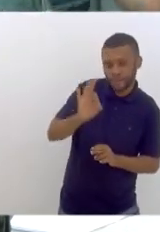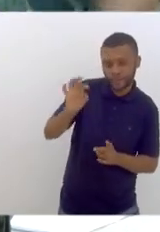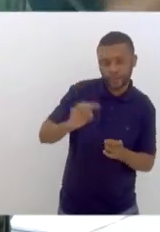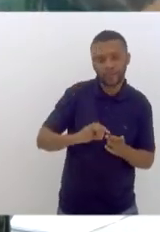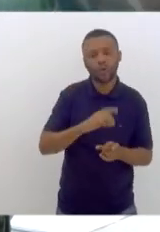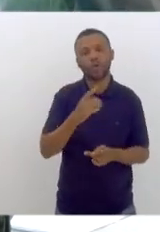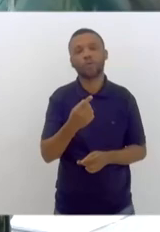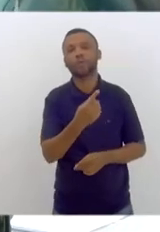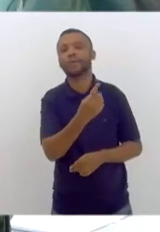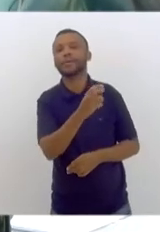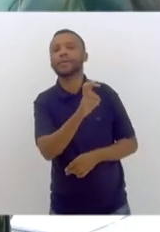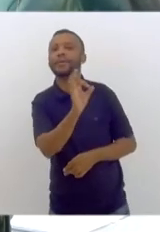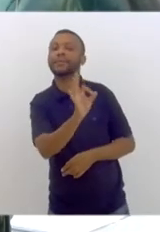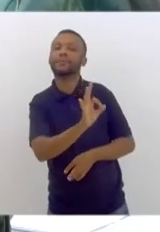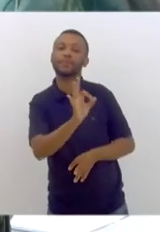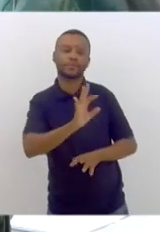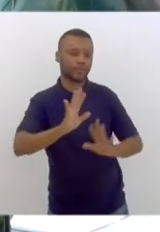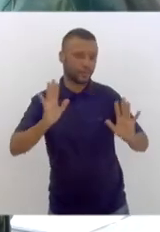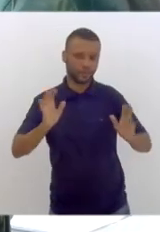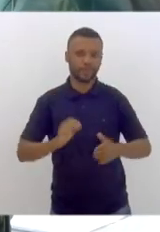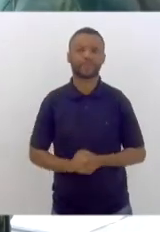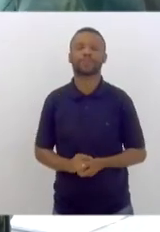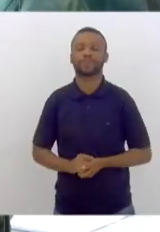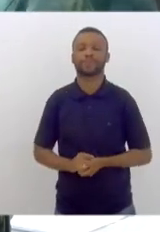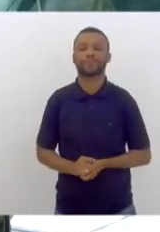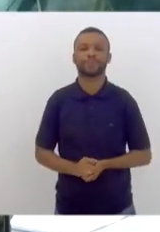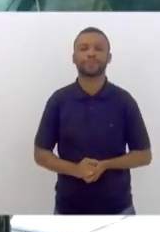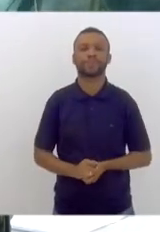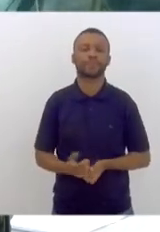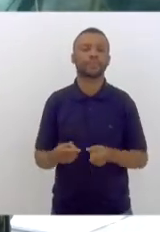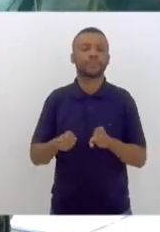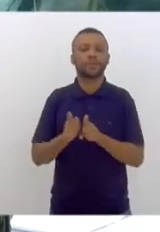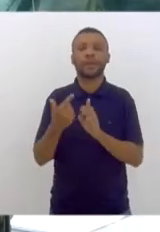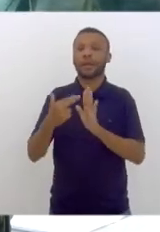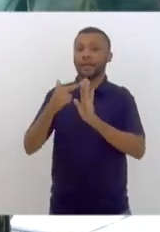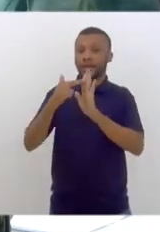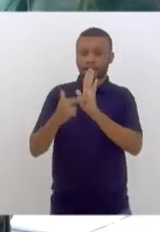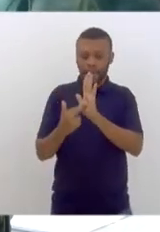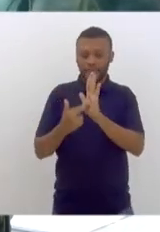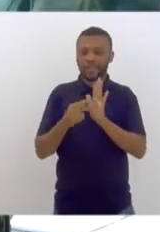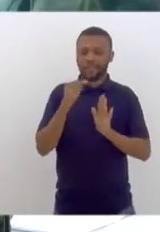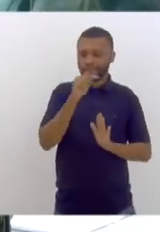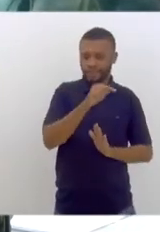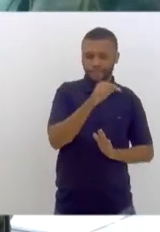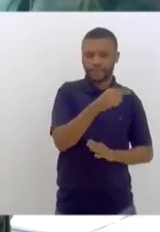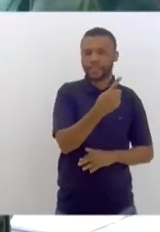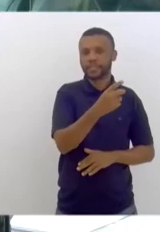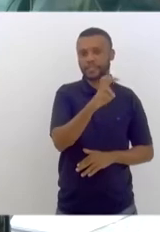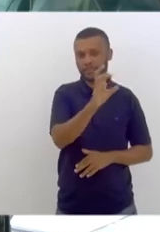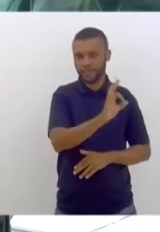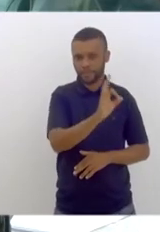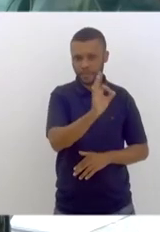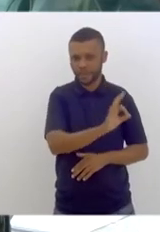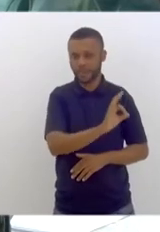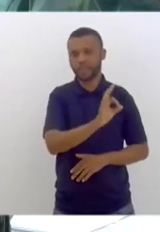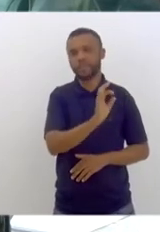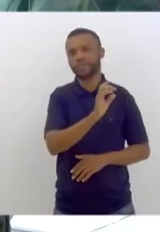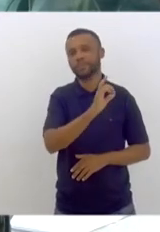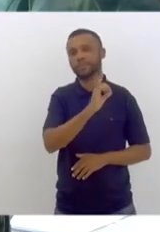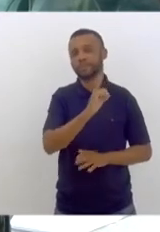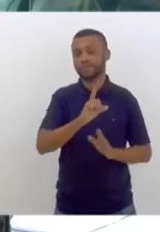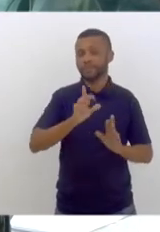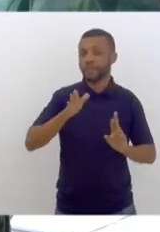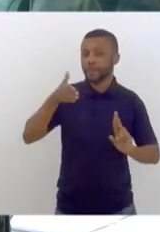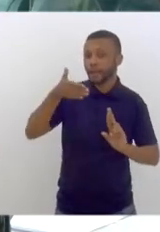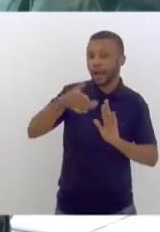em relação aos 15%. Até porque o critério em relação aos 15%, para mexer na lei de